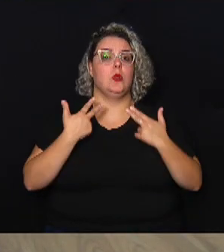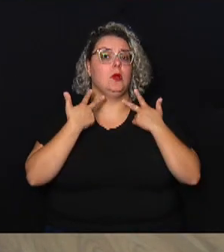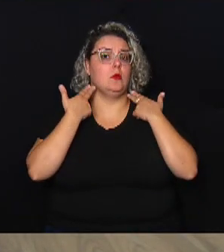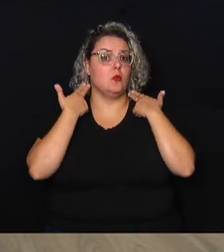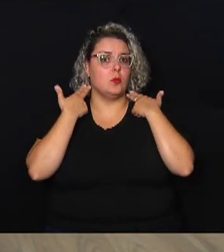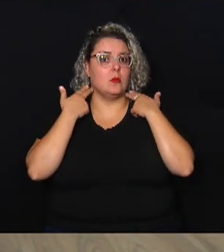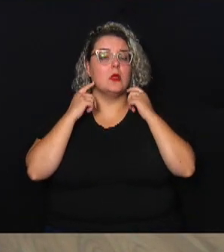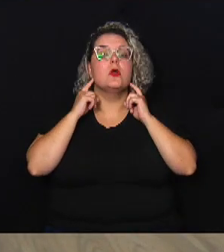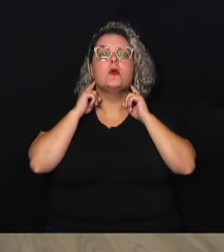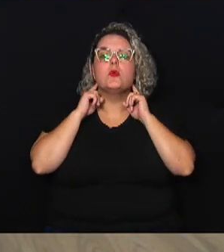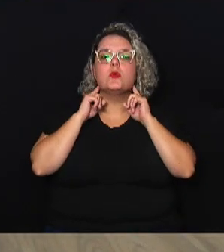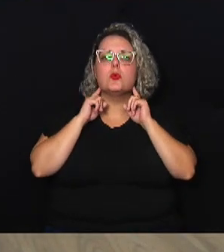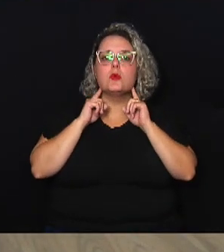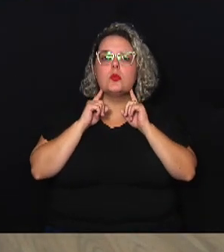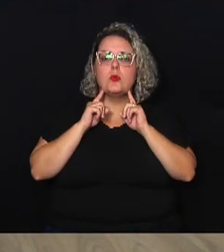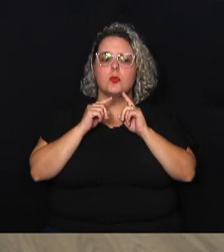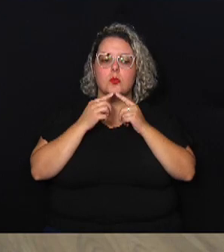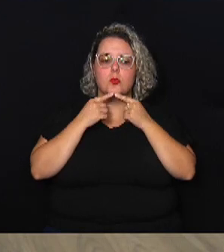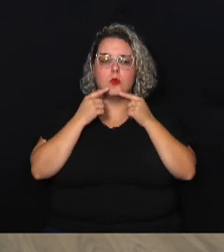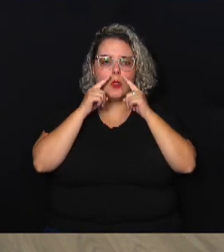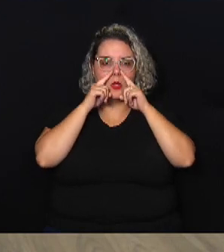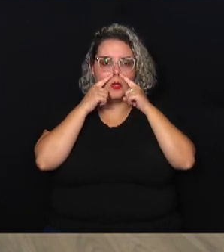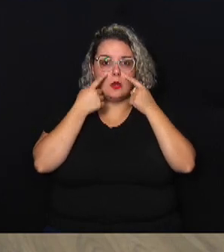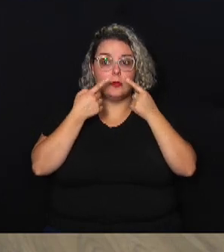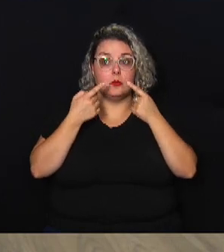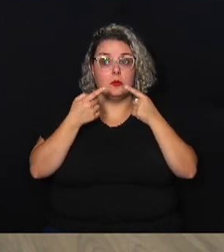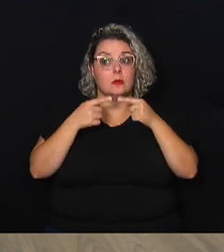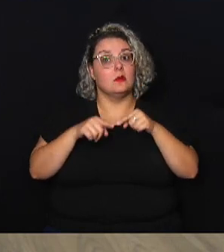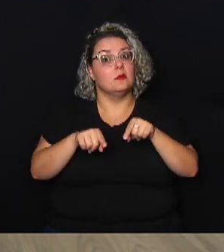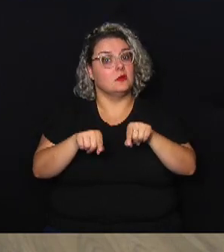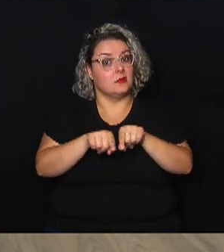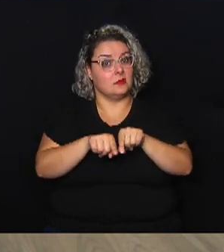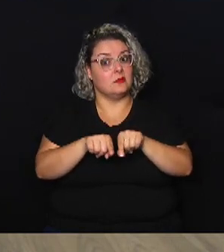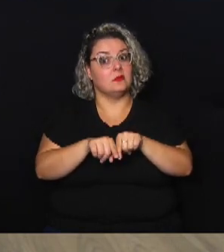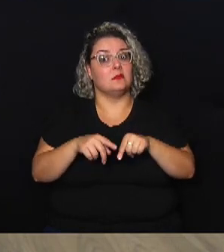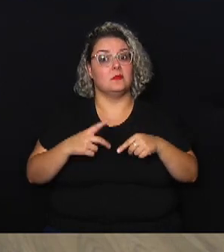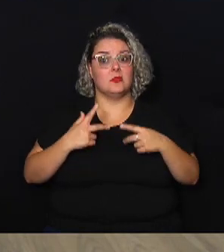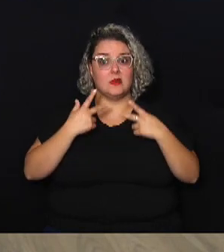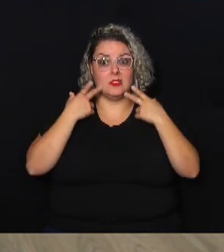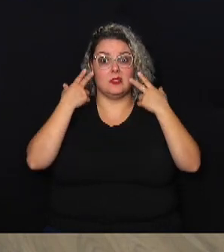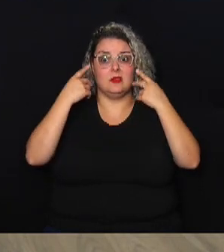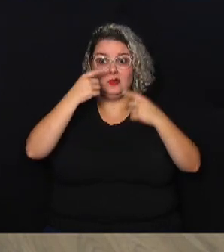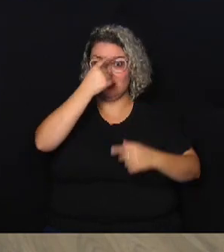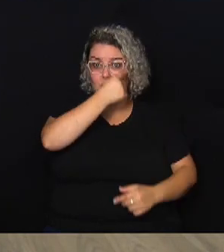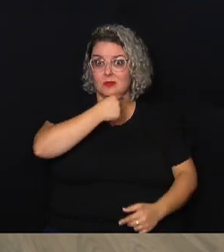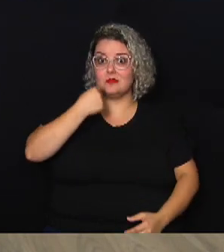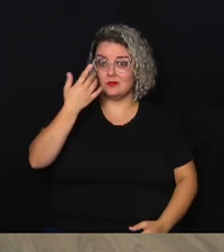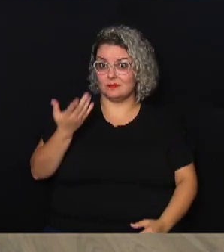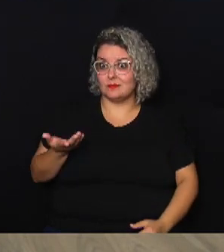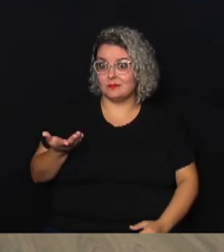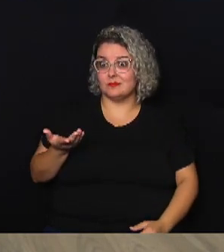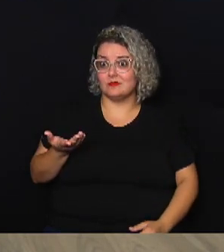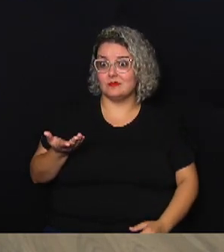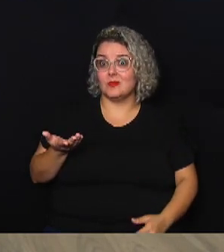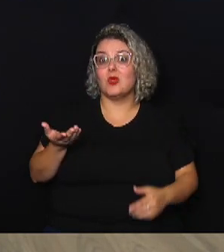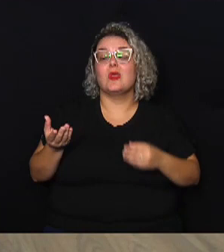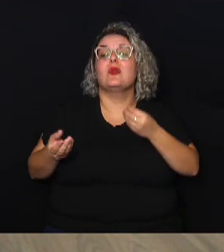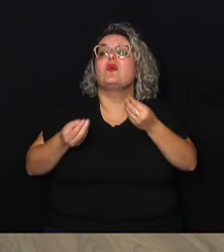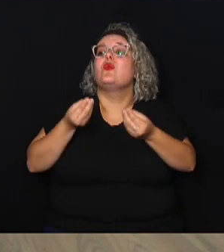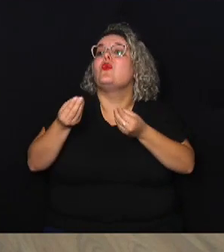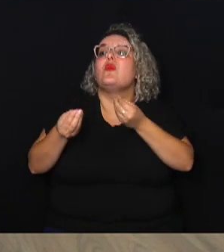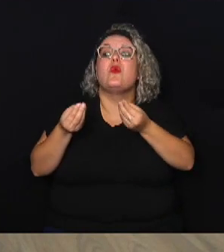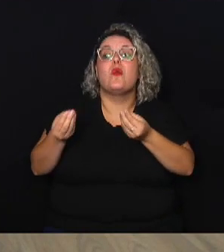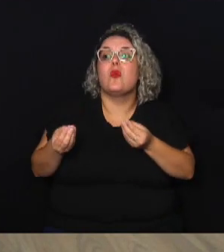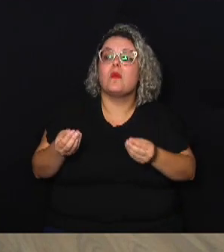no rosto? Porque também tem muita cirurgia que envolve essa parte facial, né? E aí, o que é